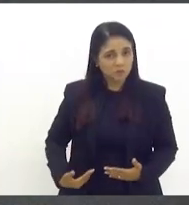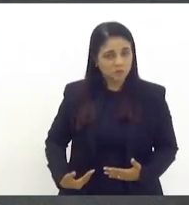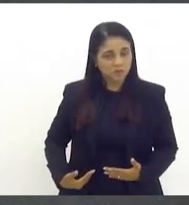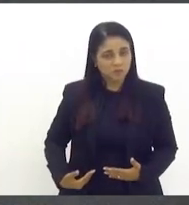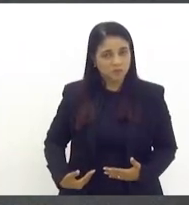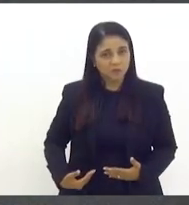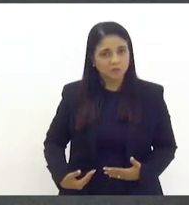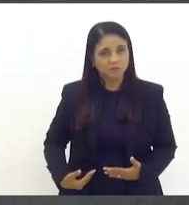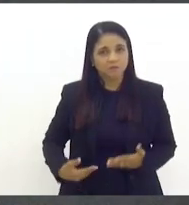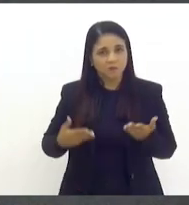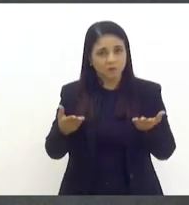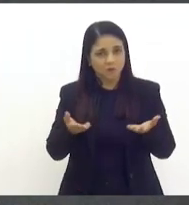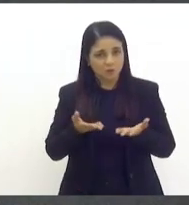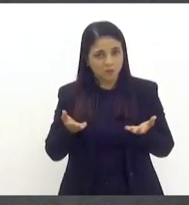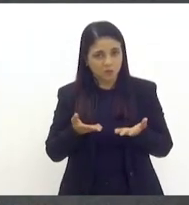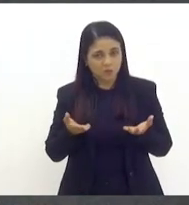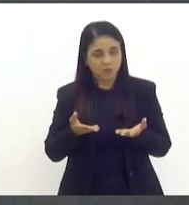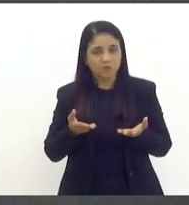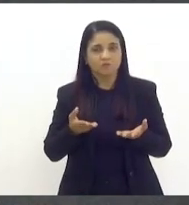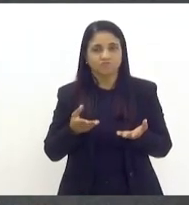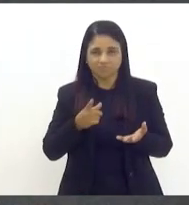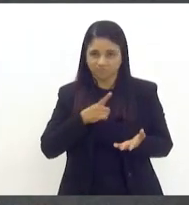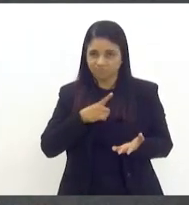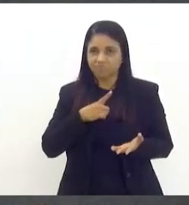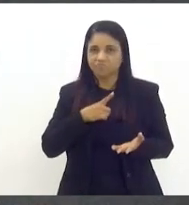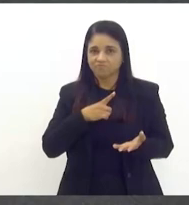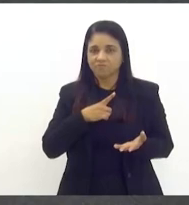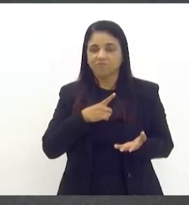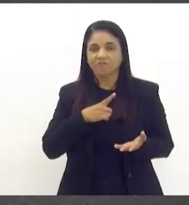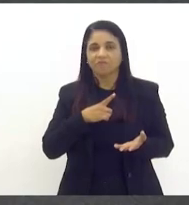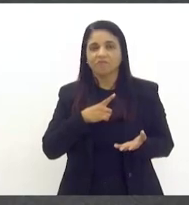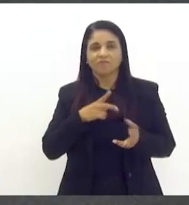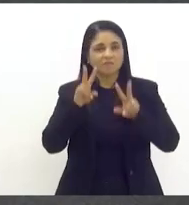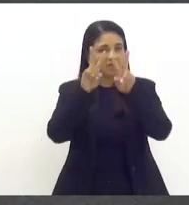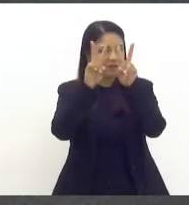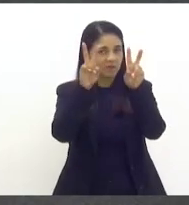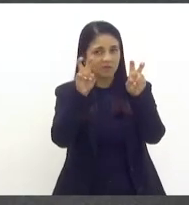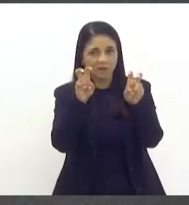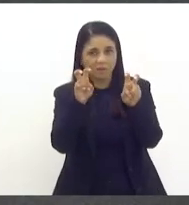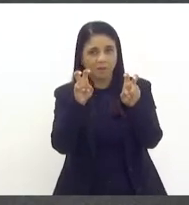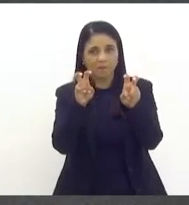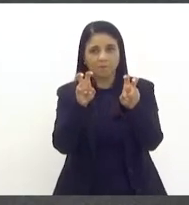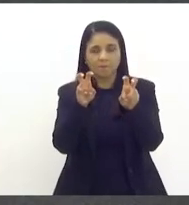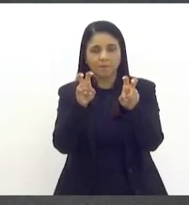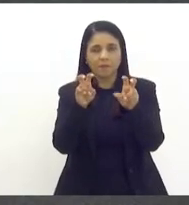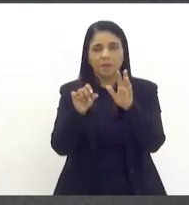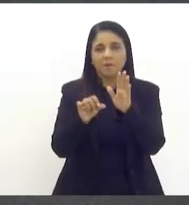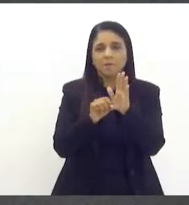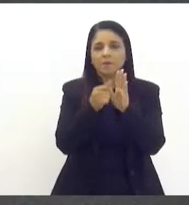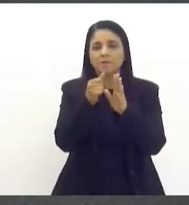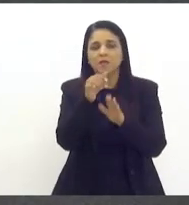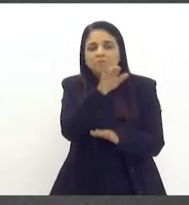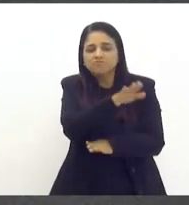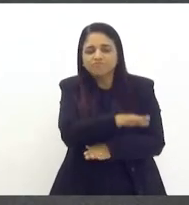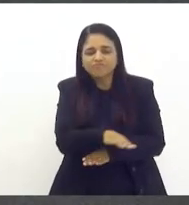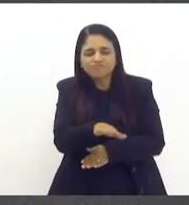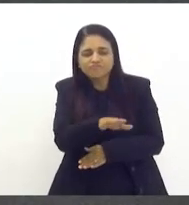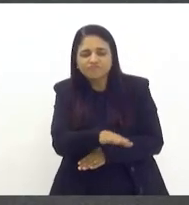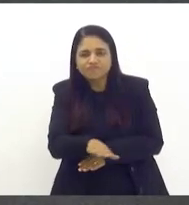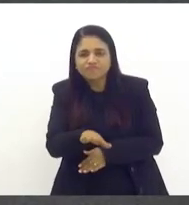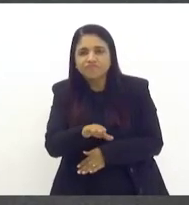em relação a situação do da primeira infância